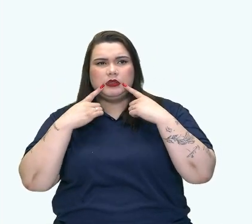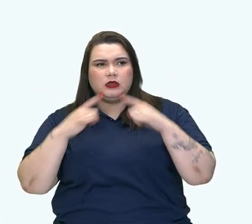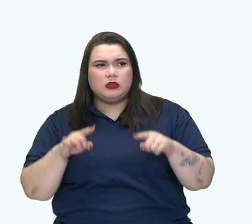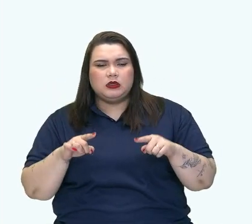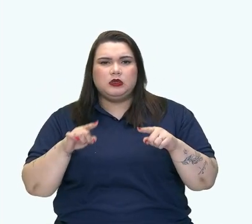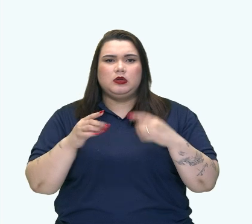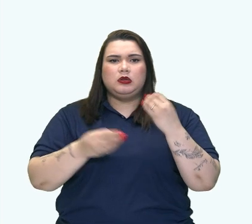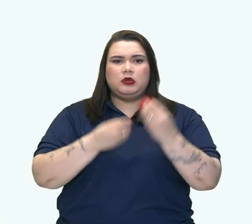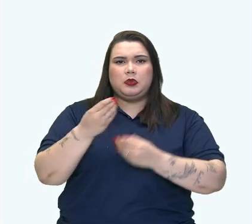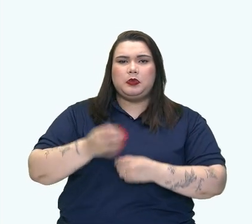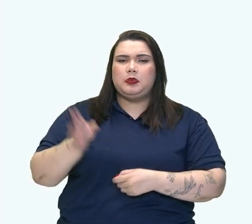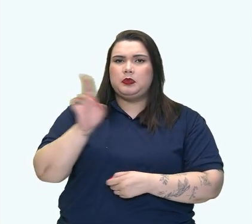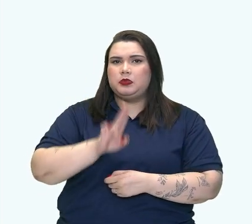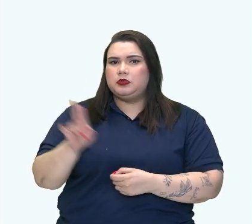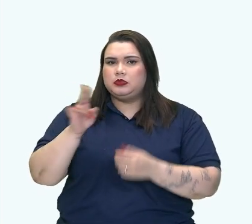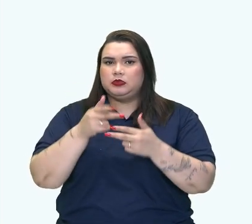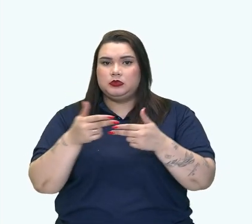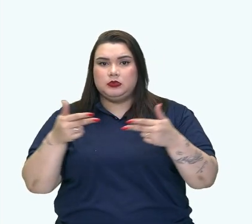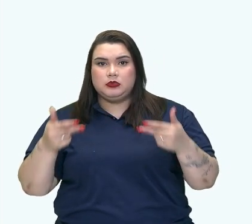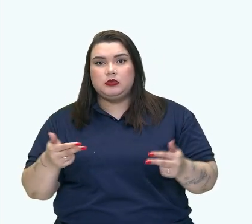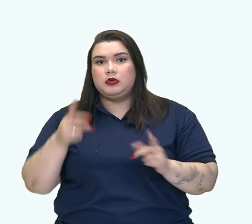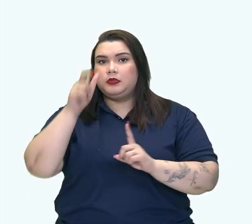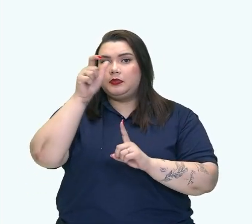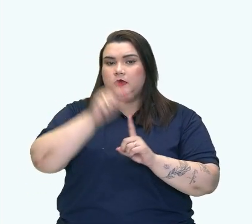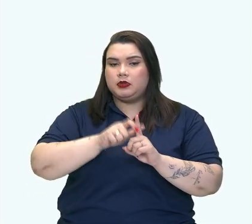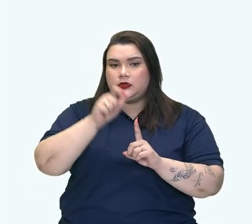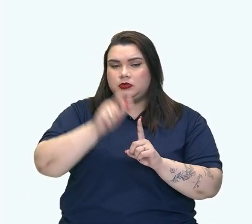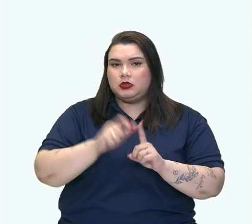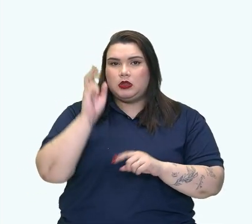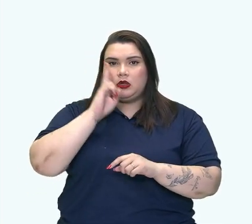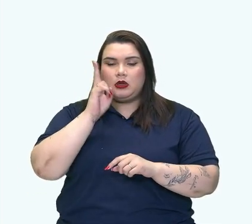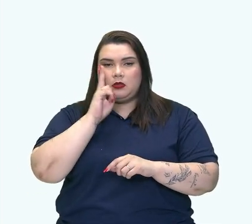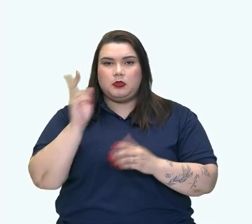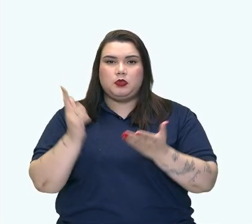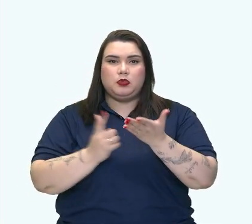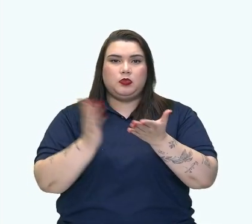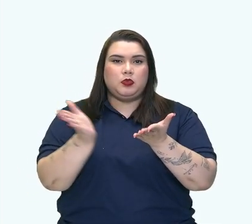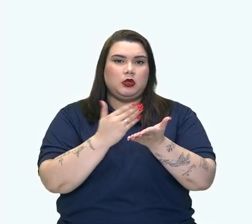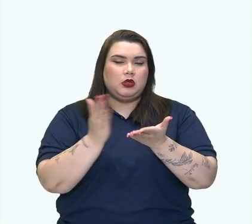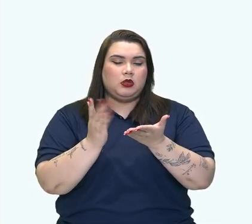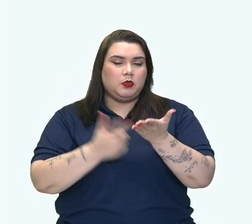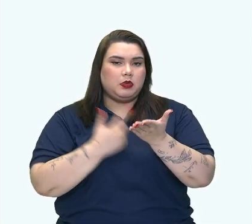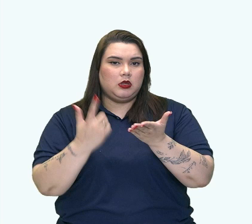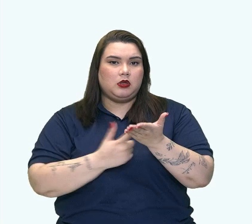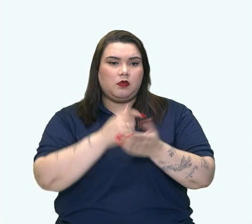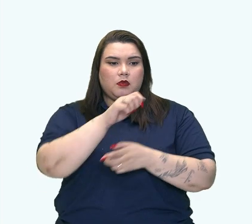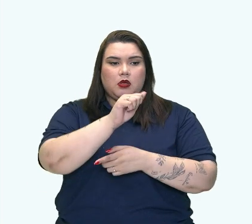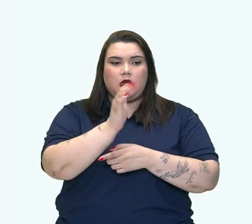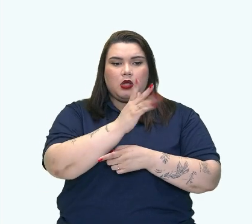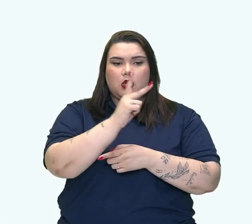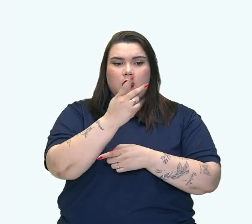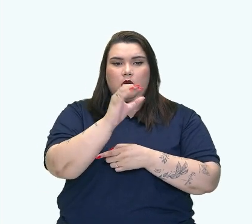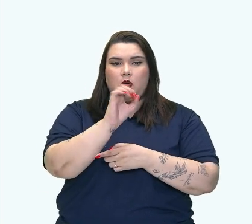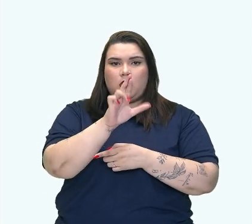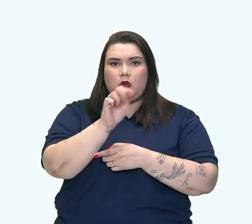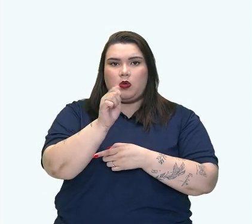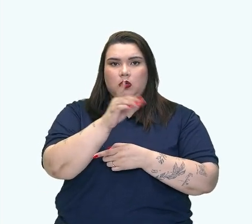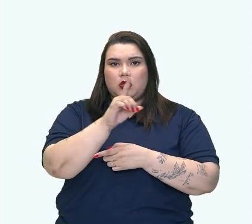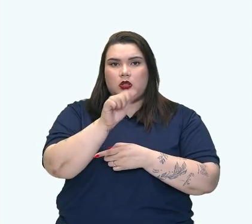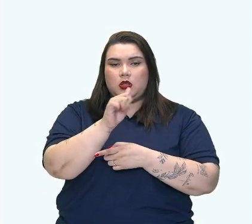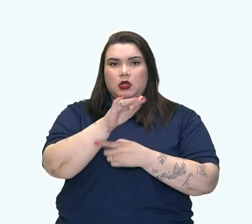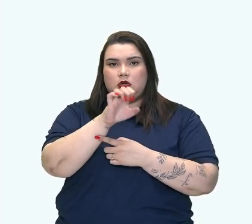ao consumismo, lá na personagem de A Hora da Estrela? Isso vai aparecer aqui também, só que não